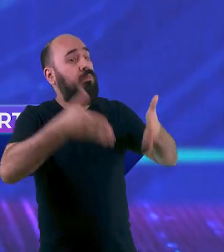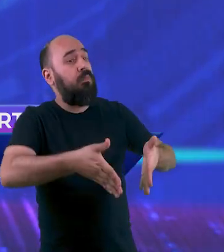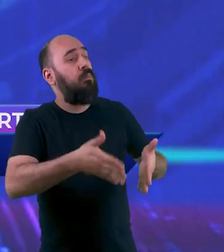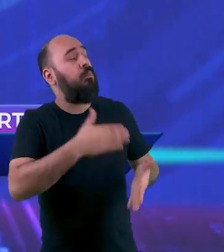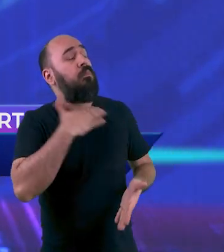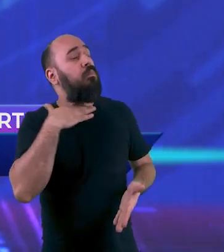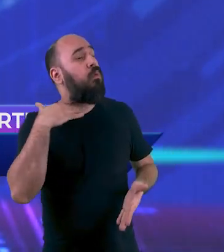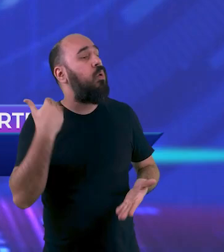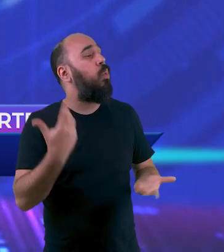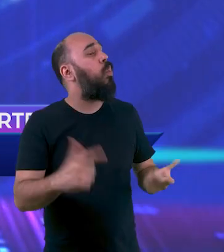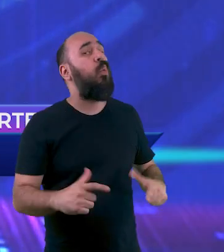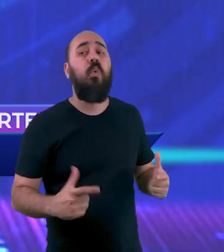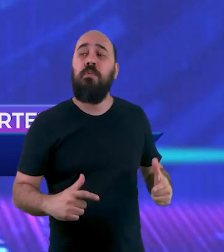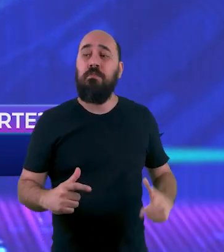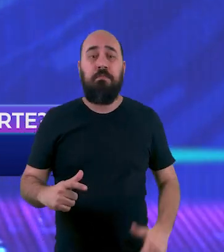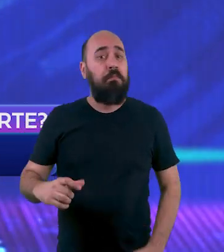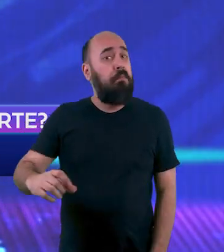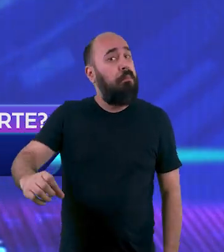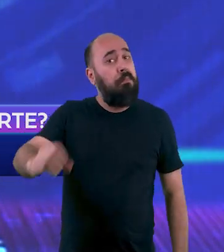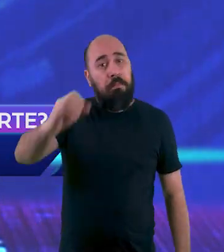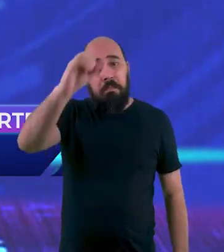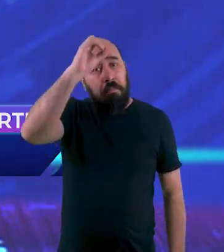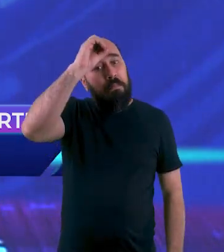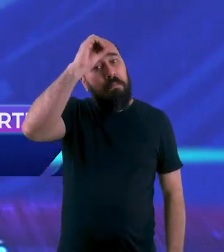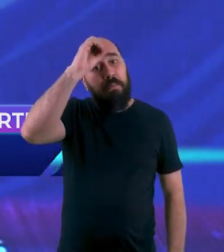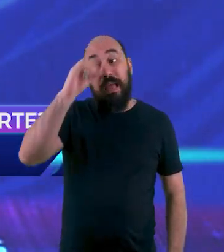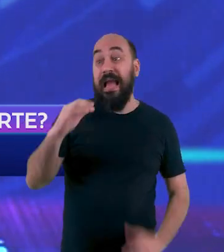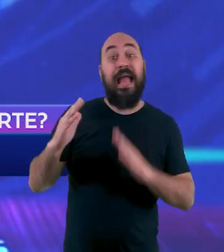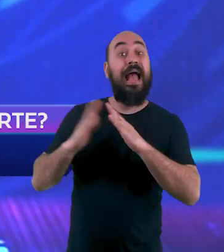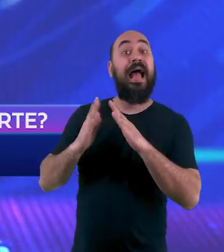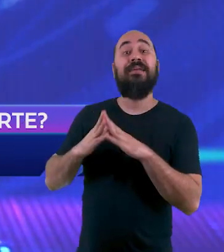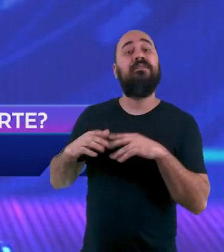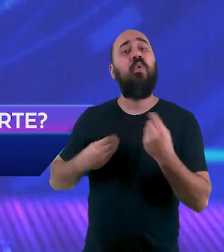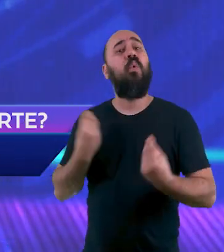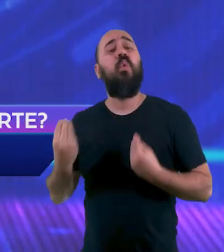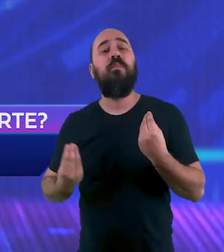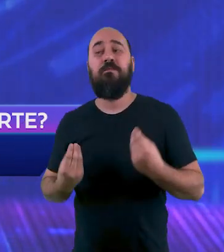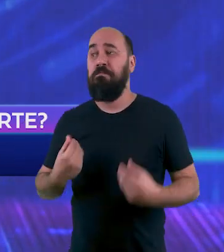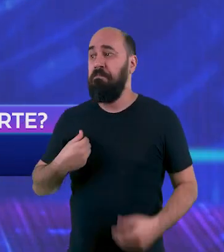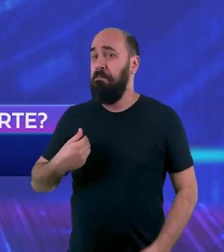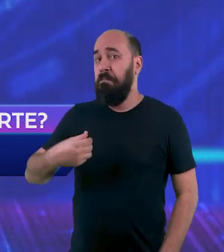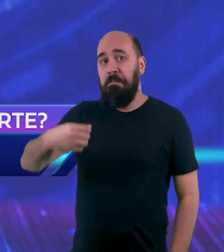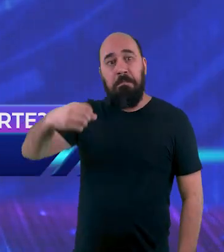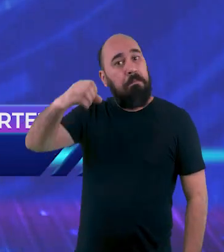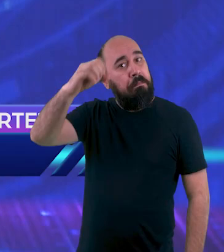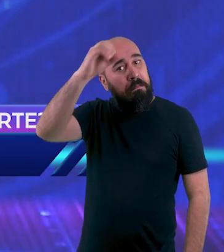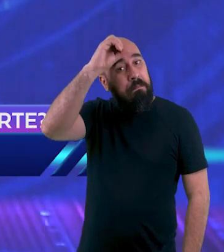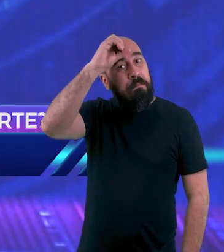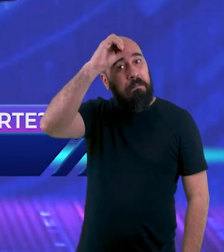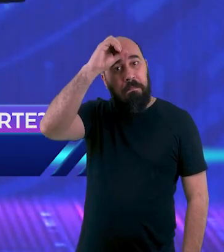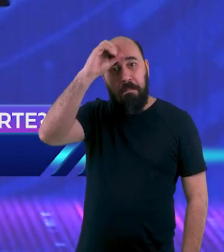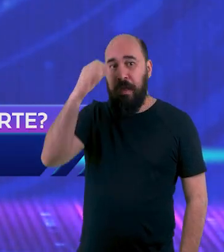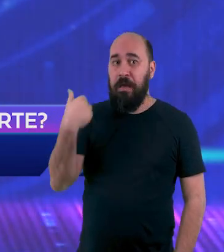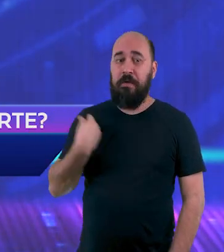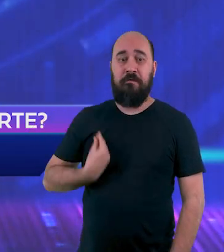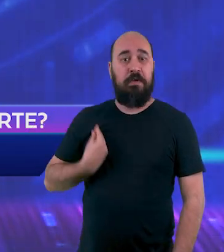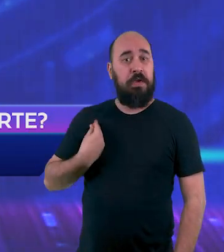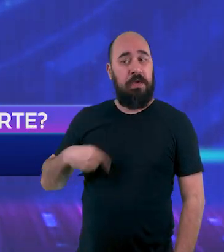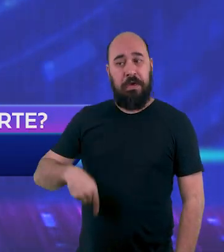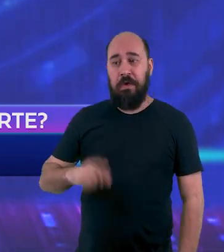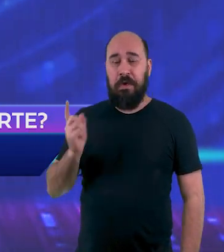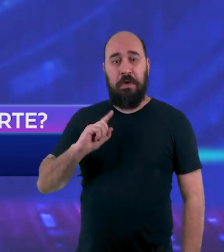Você nunca esteve na casa dos seus bisavós. Quando você nasceu, eles já não estavam mais aqui, entre os